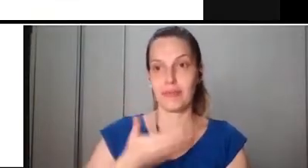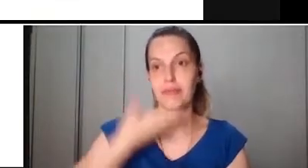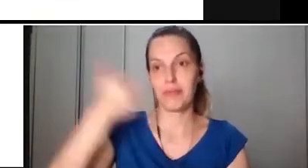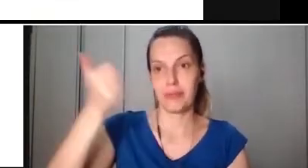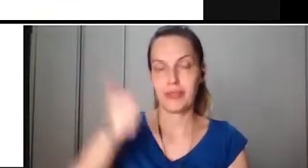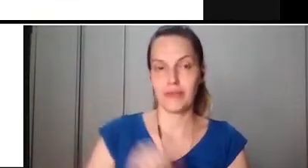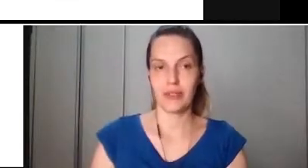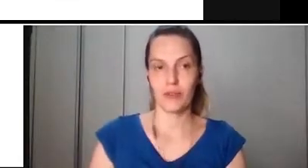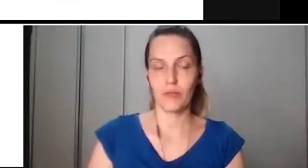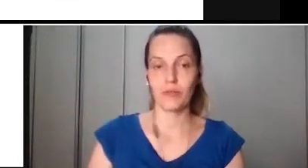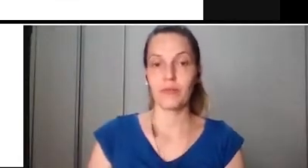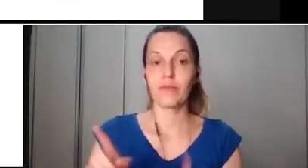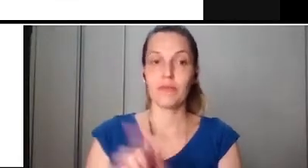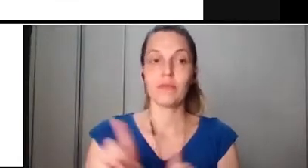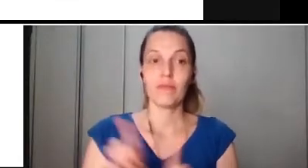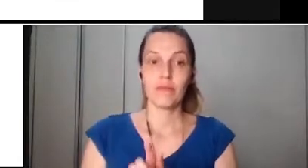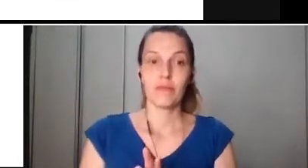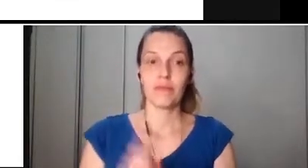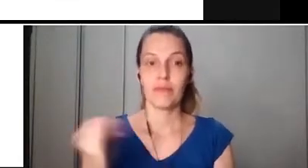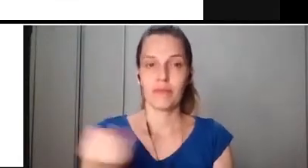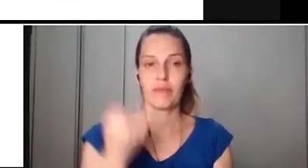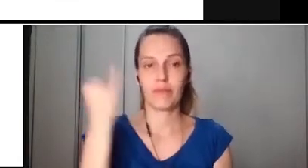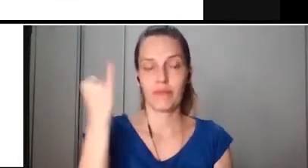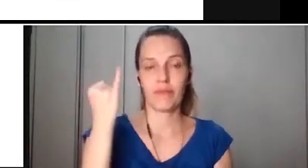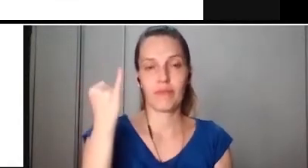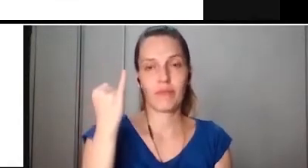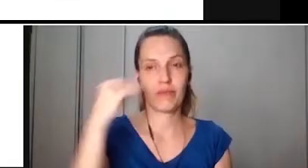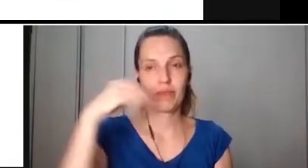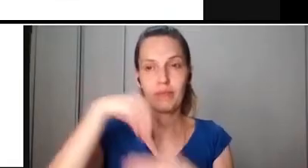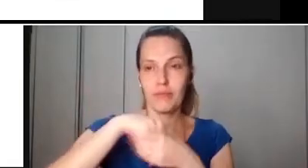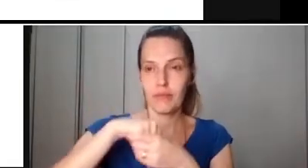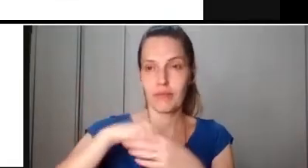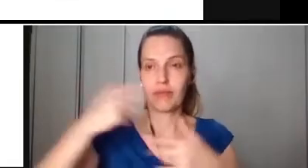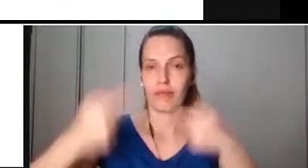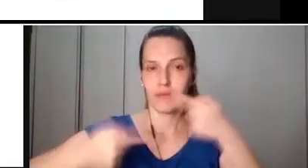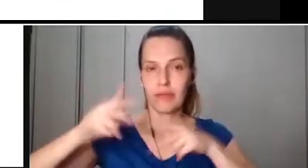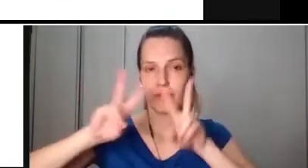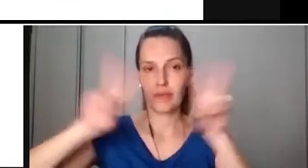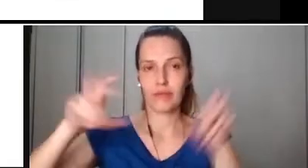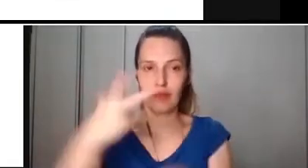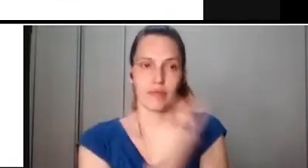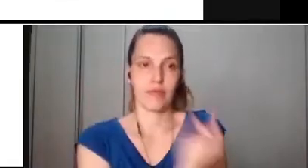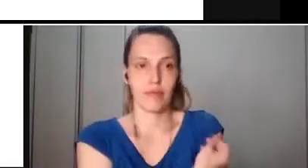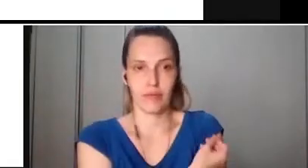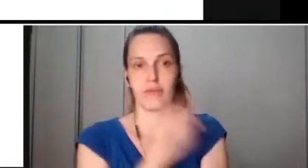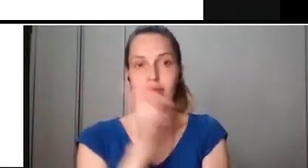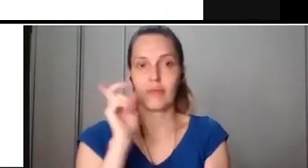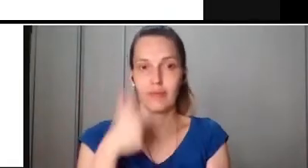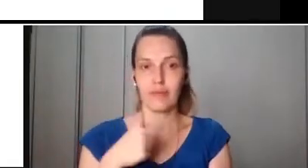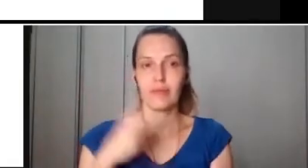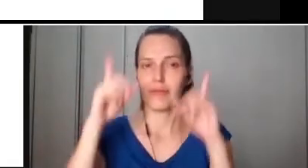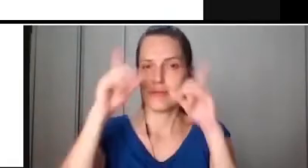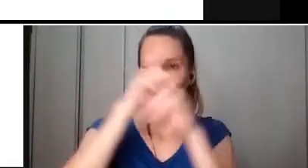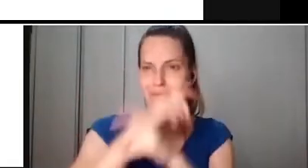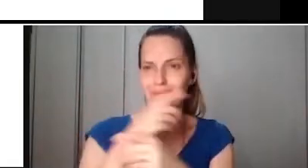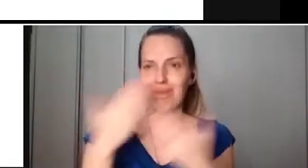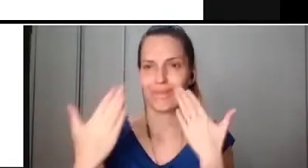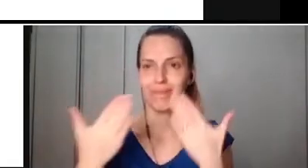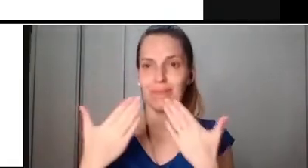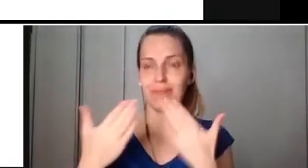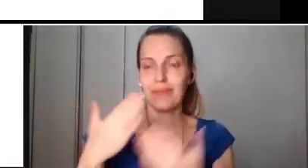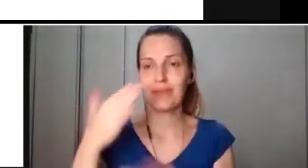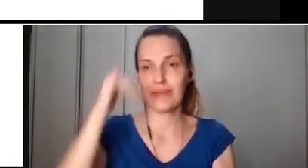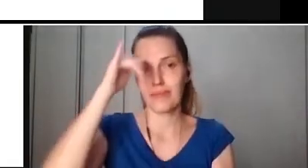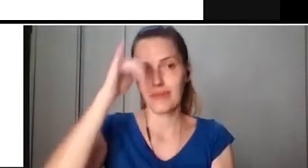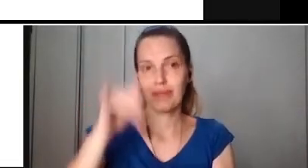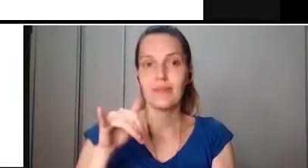Outro aspecto importante nessa discussão das vacinas é o paradoxo da prevenção, que foi